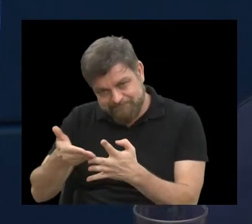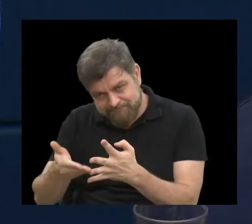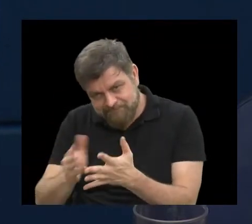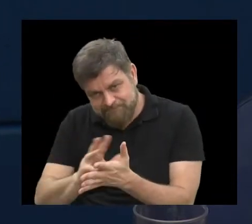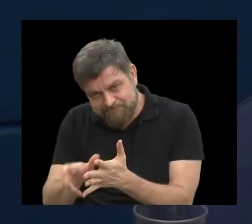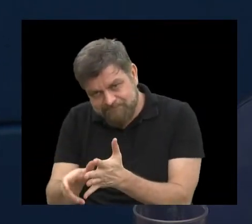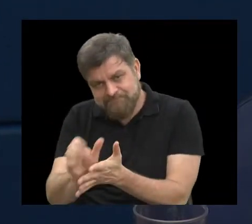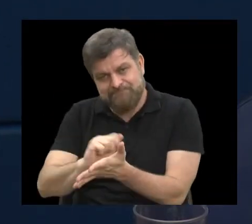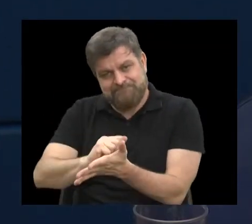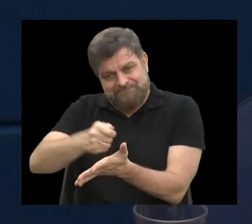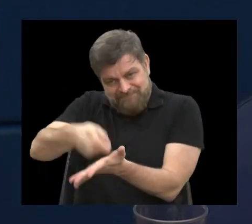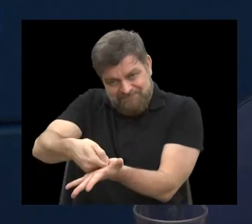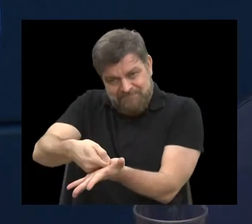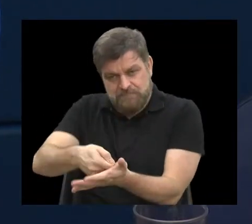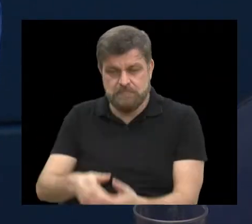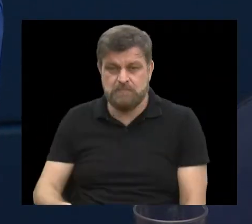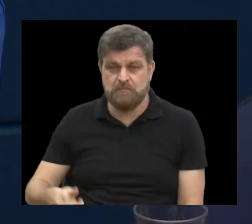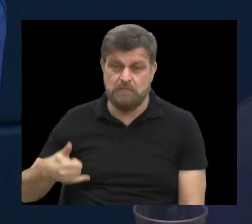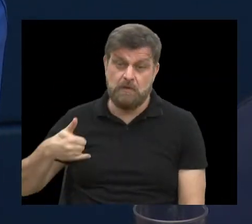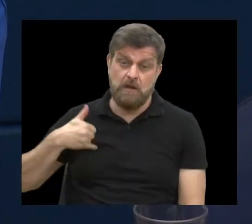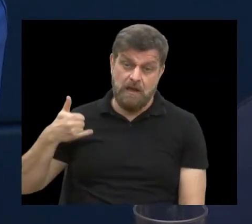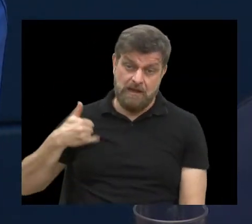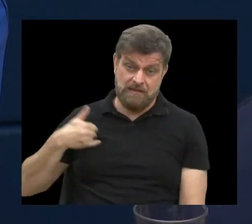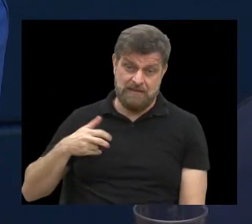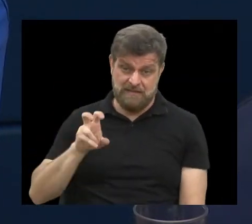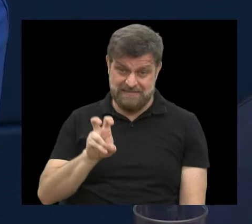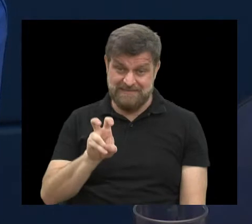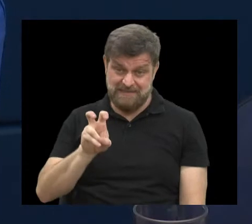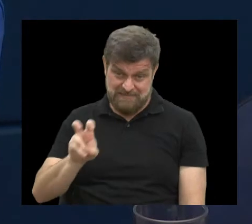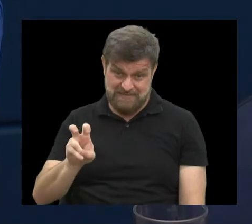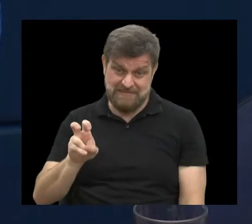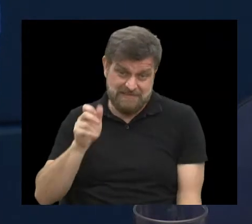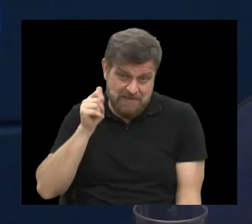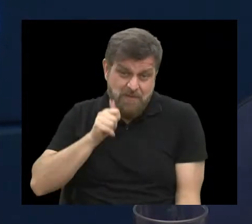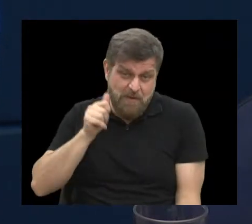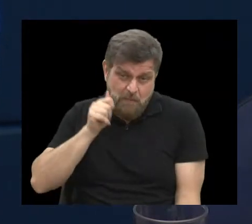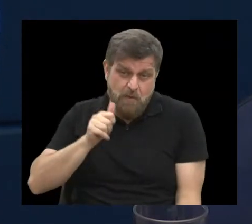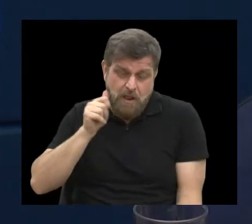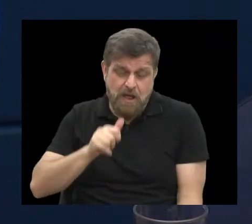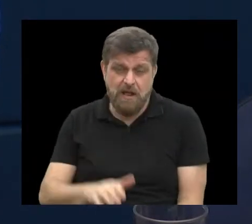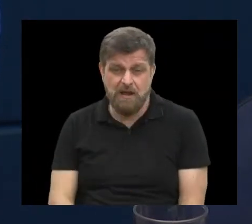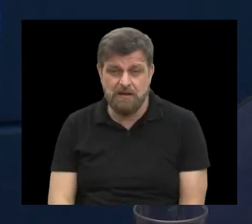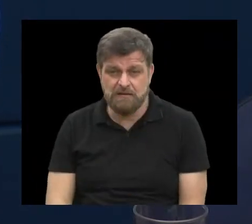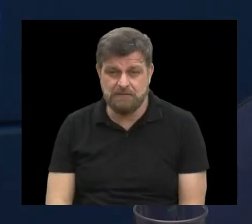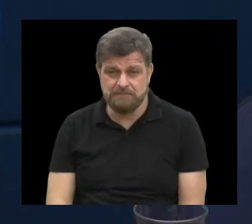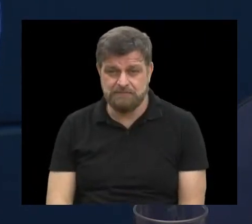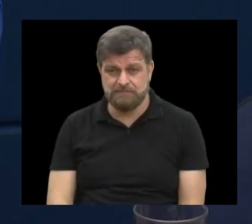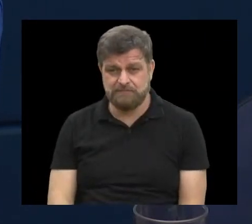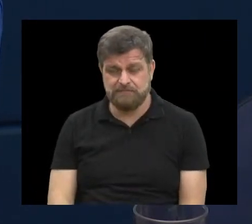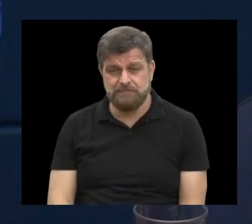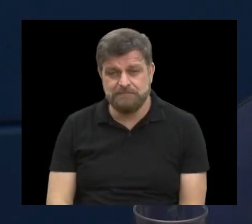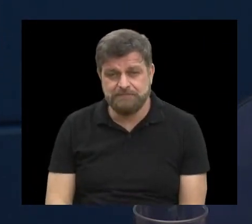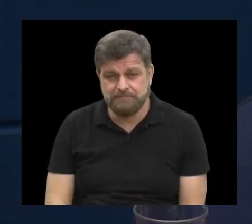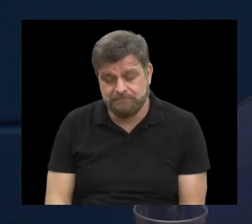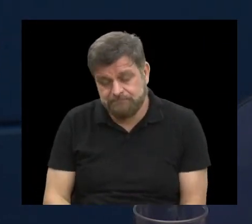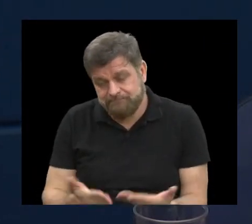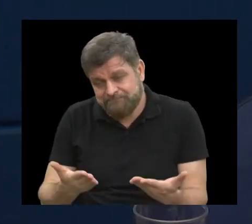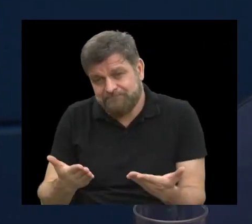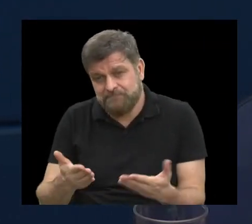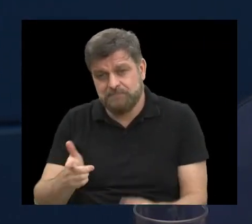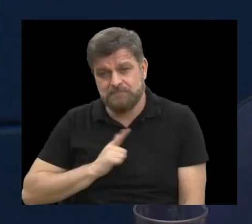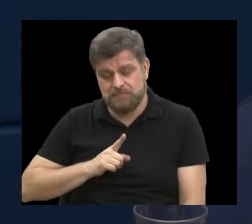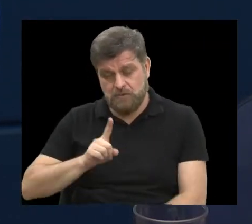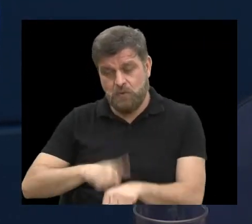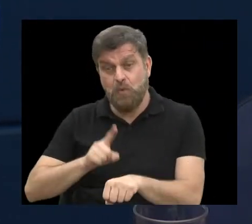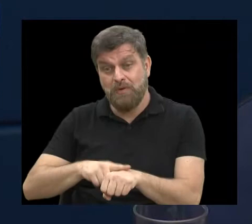com a questão da idade, que seria os 55 anos, né, o mínimo para a mulher, mas tem o tempo